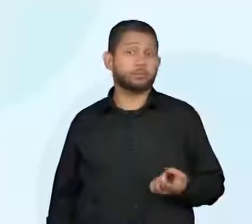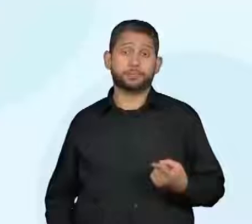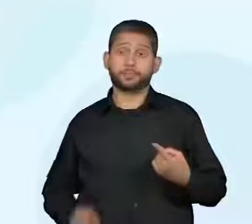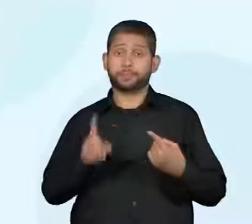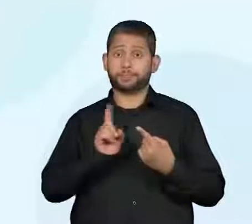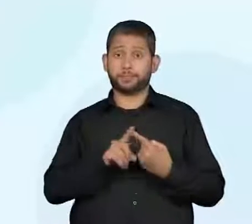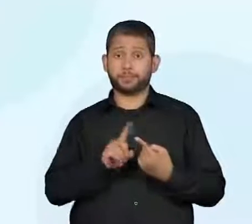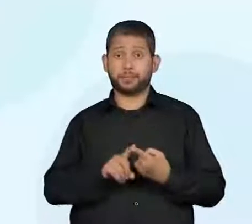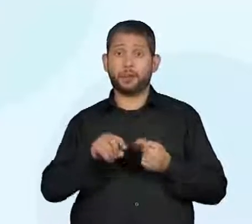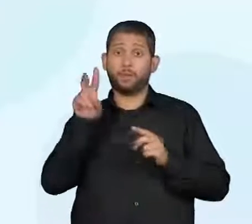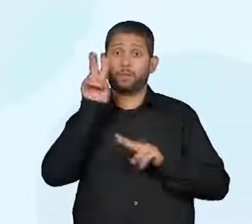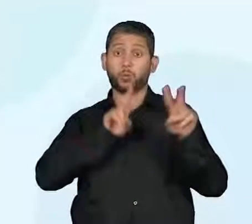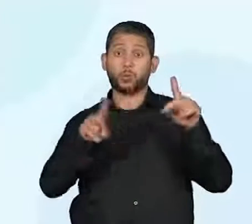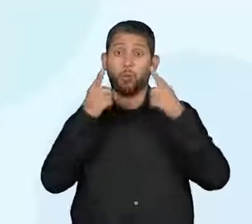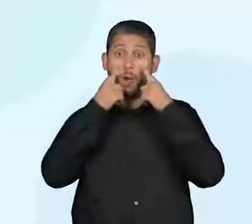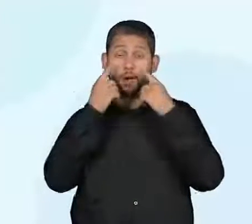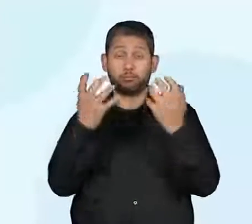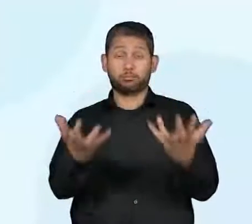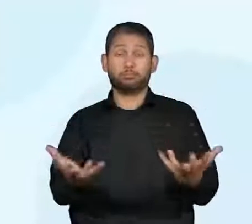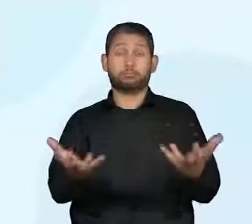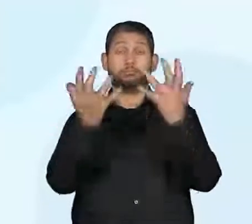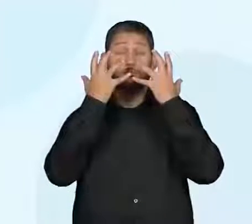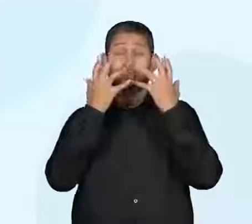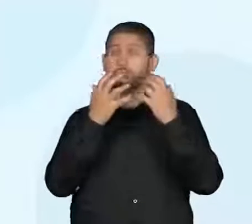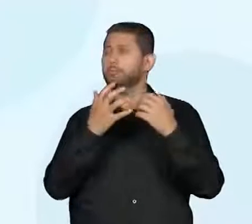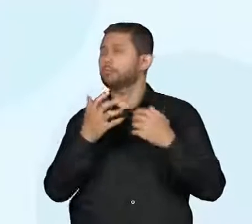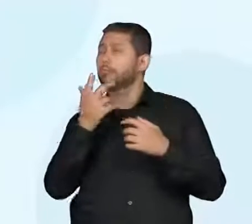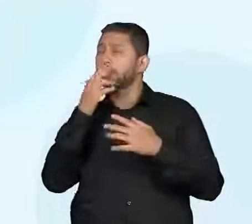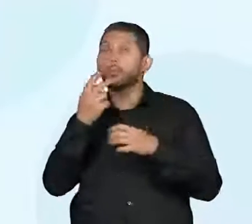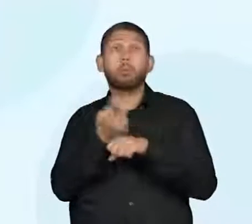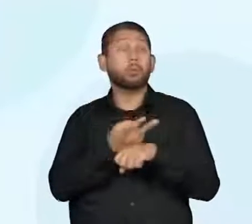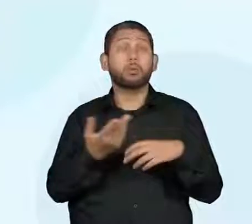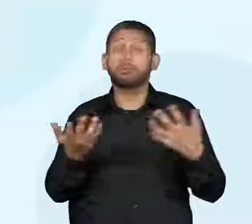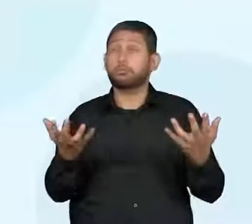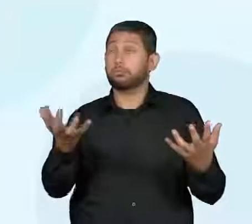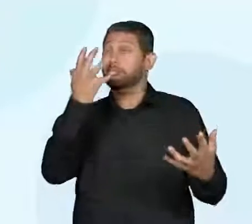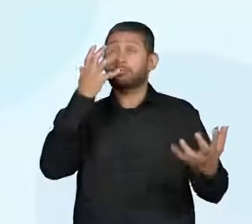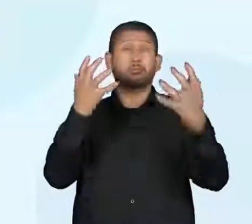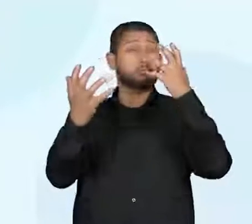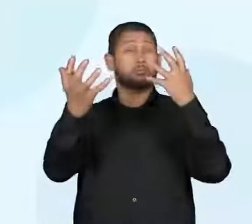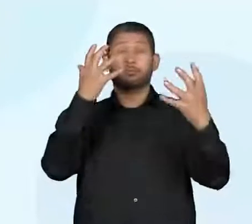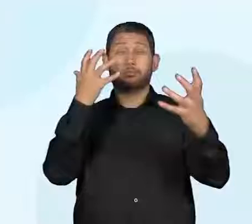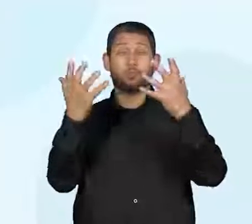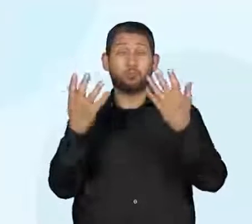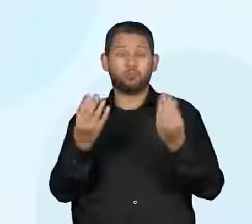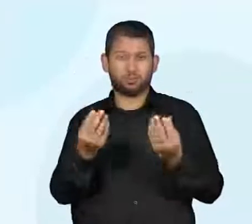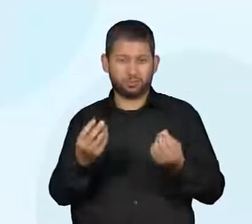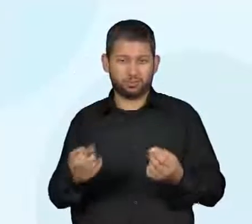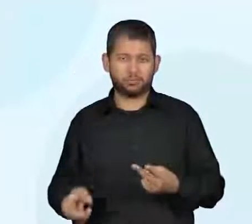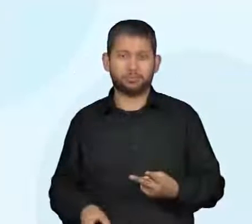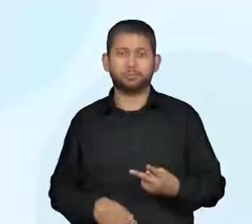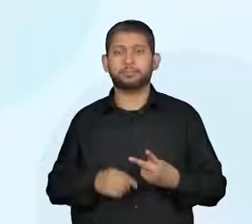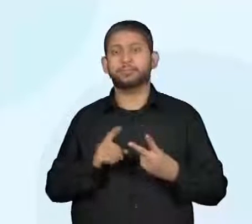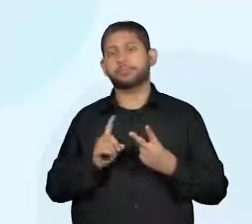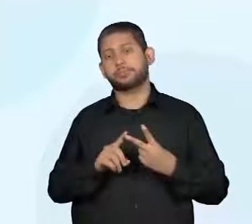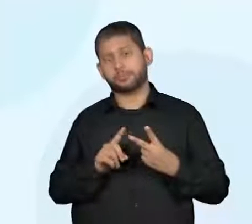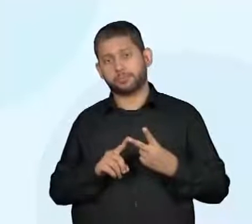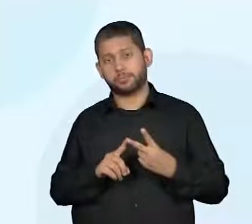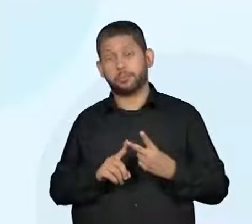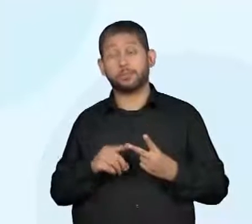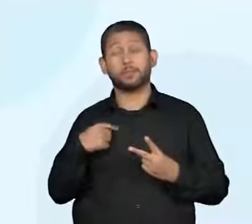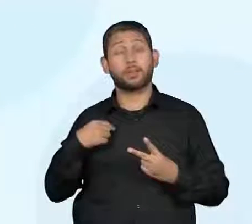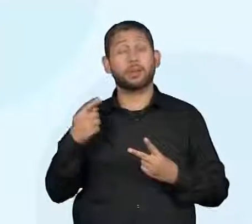porque quando olhamos, nosso olho fica assim, procurando onde se fixar. Podemos dizer que tem também um